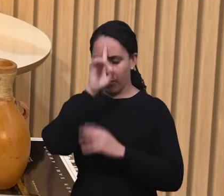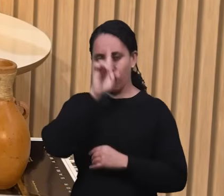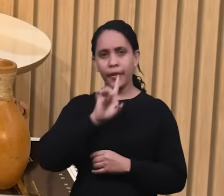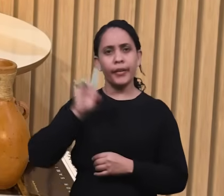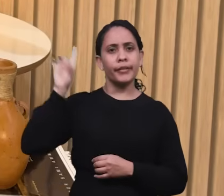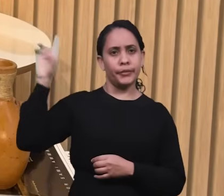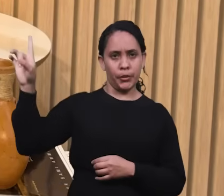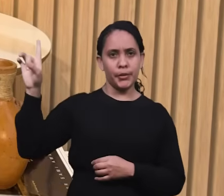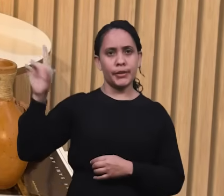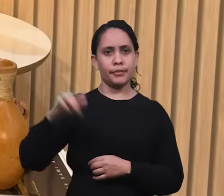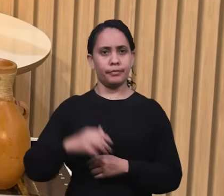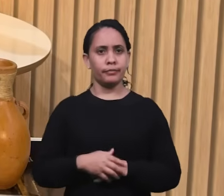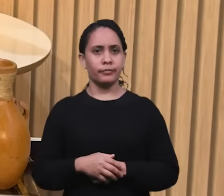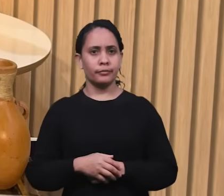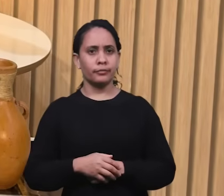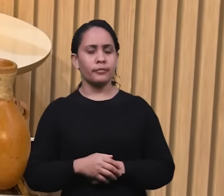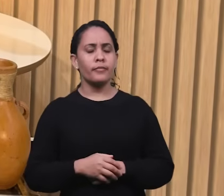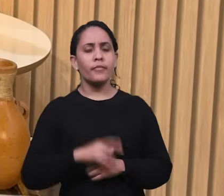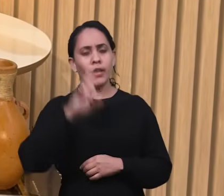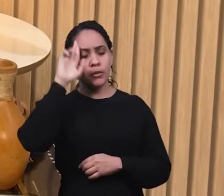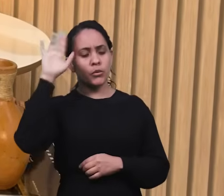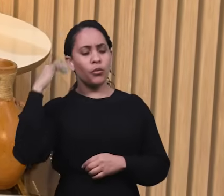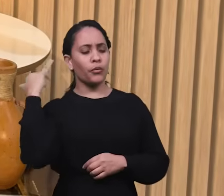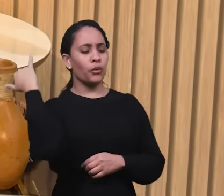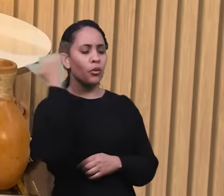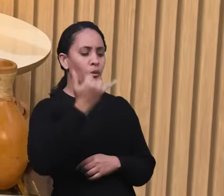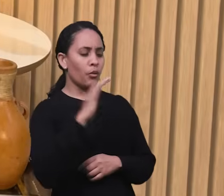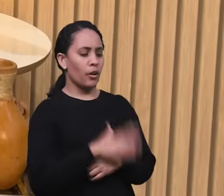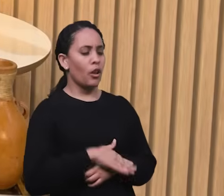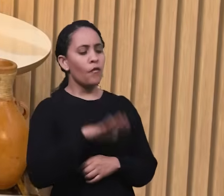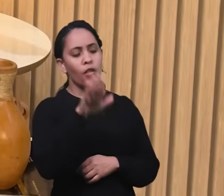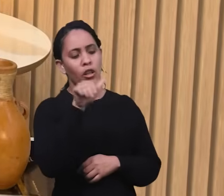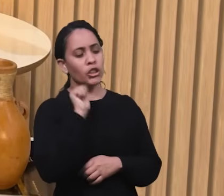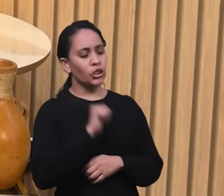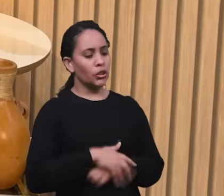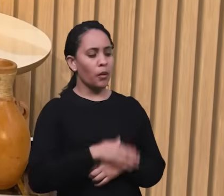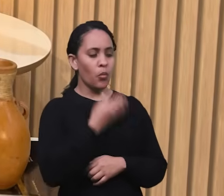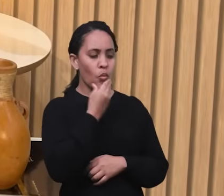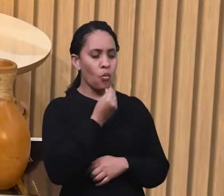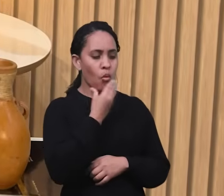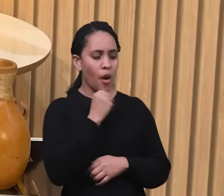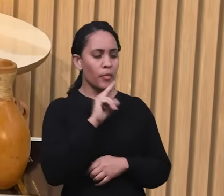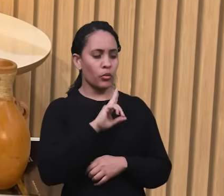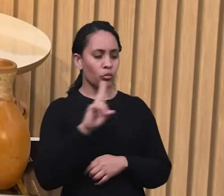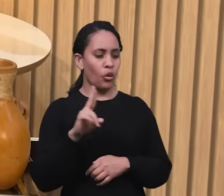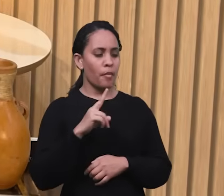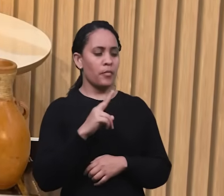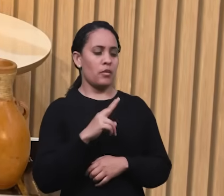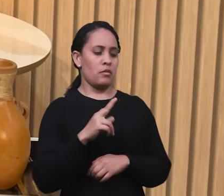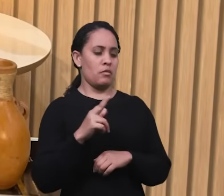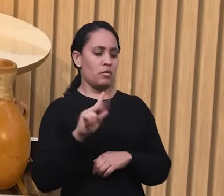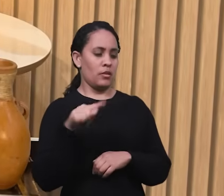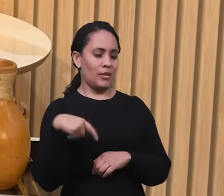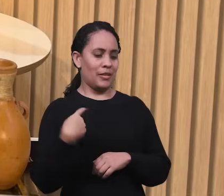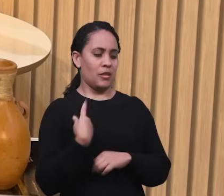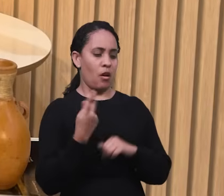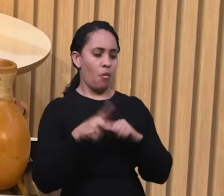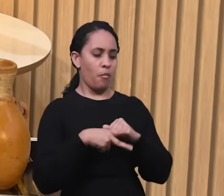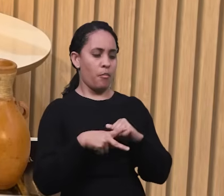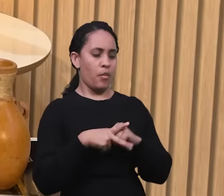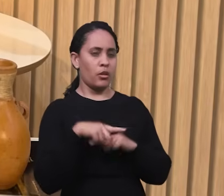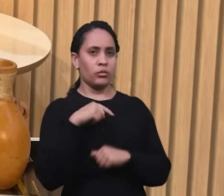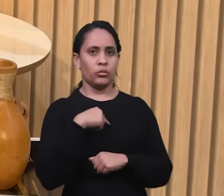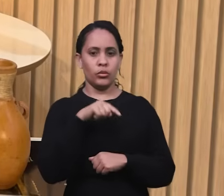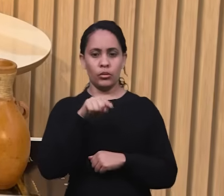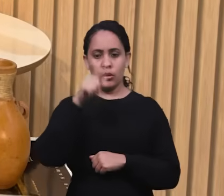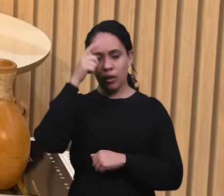e o Senhor falou com ele para chamar um homem chamado Pedro. E Pedro, o Senhor